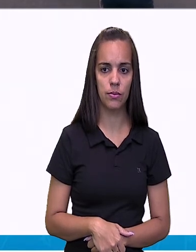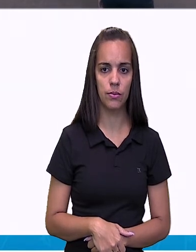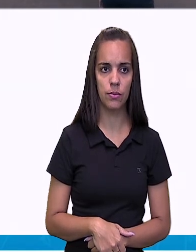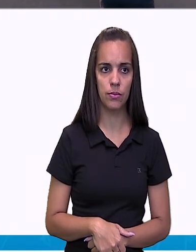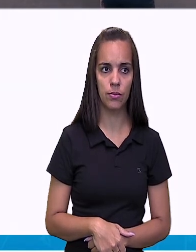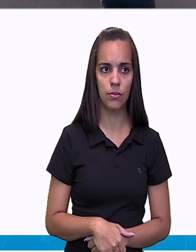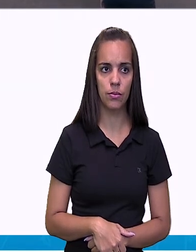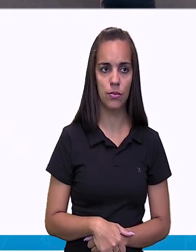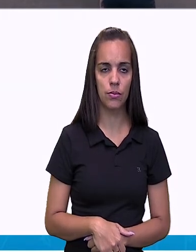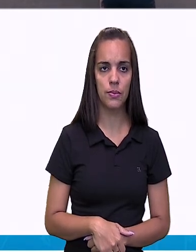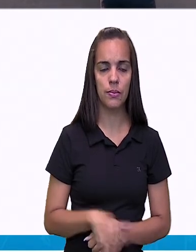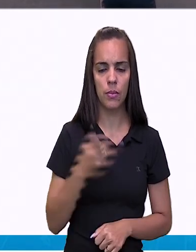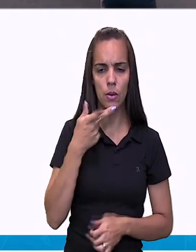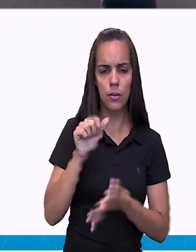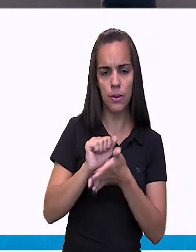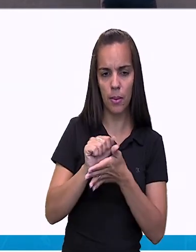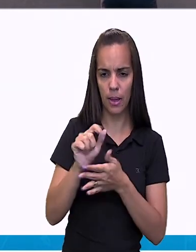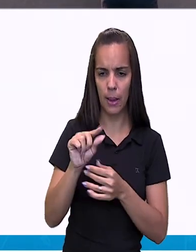ativar para corrigir.